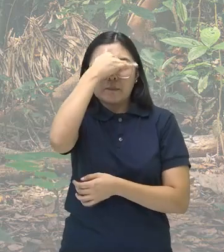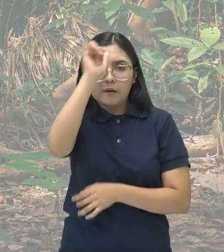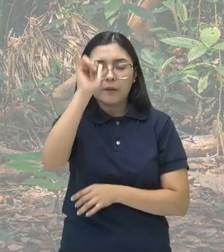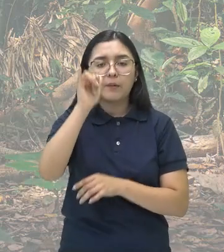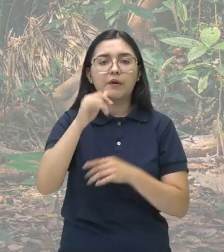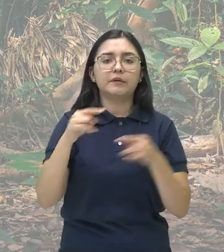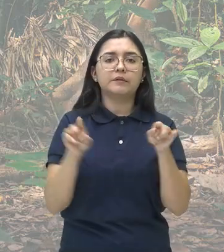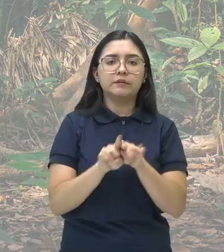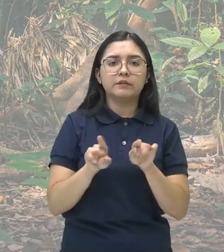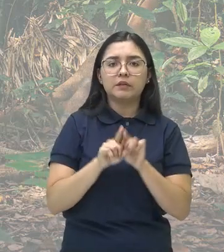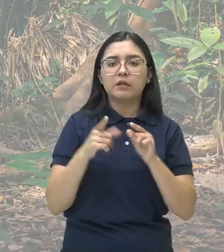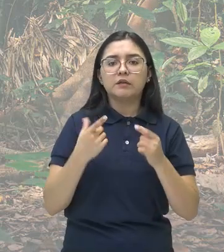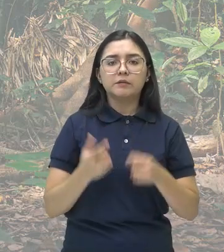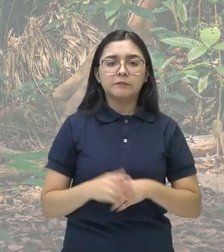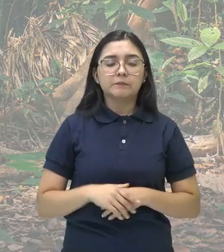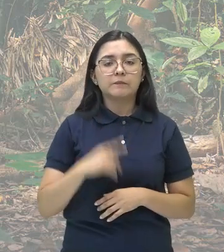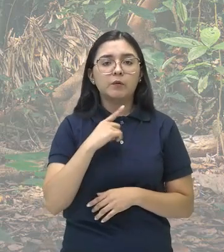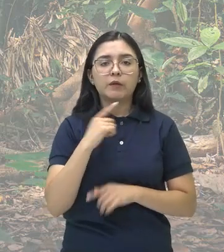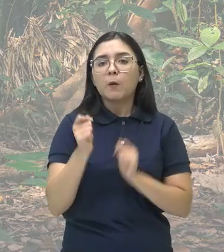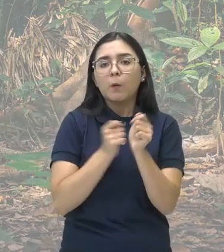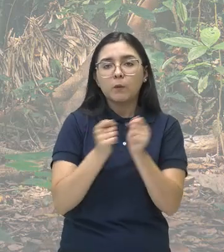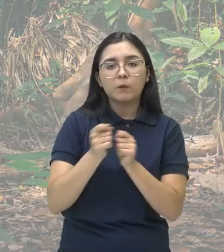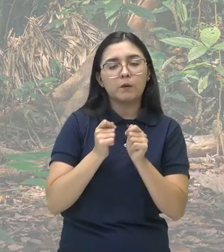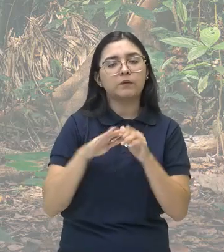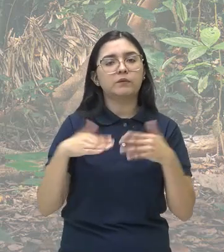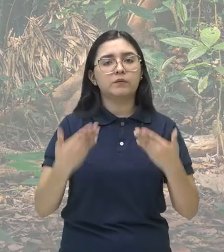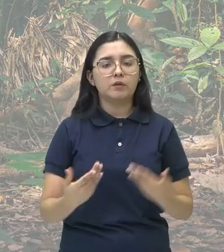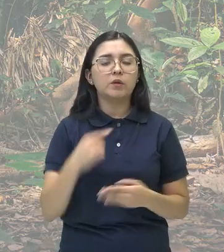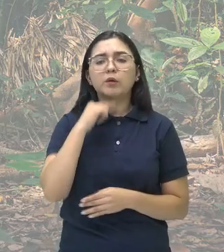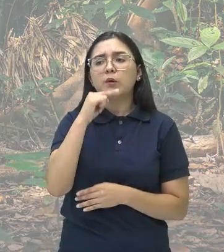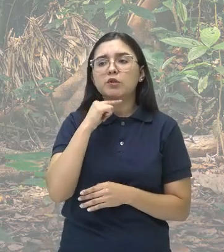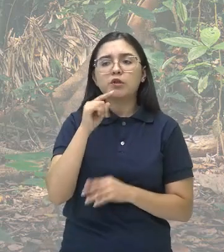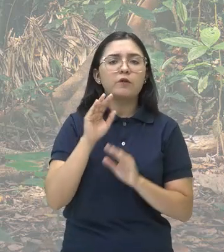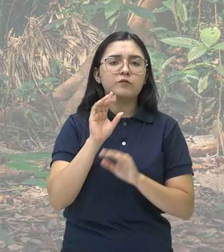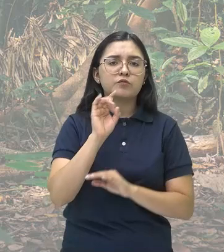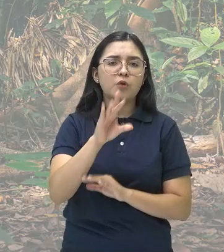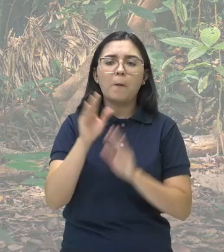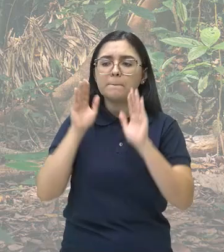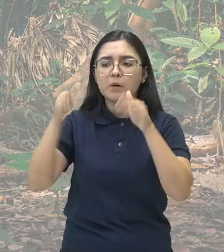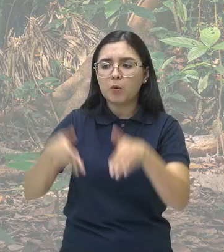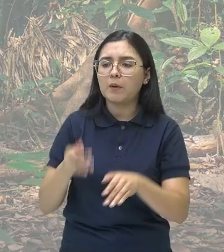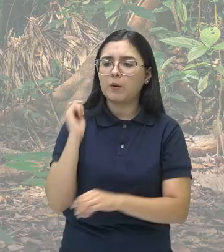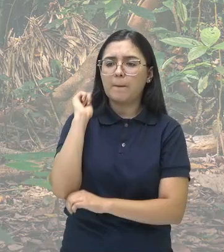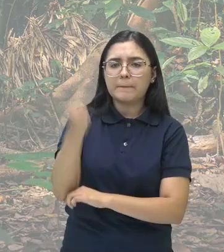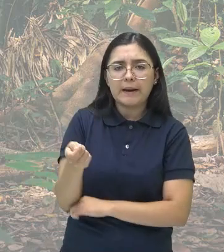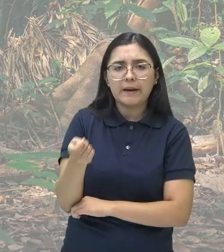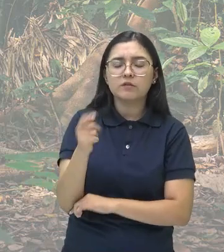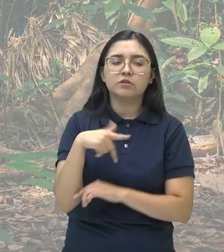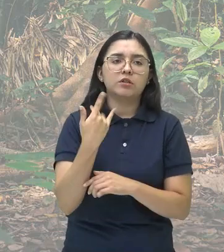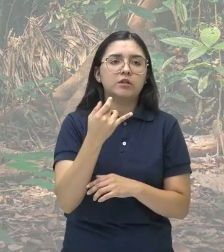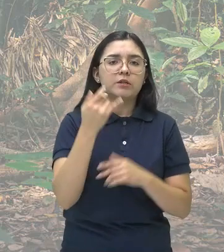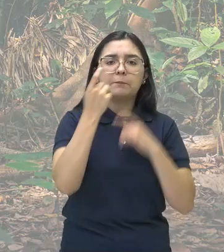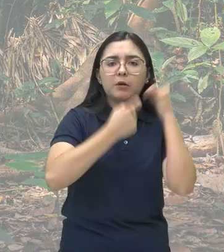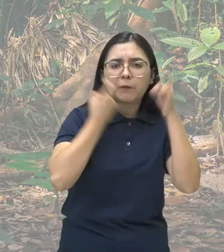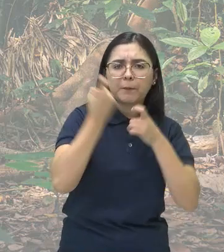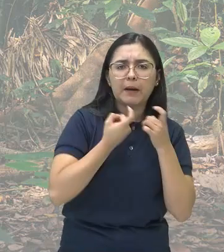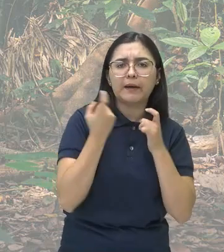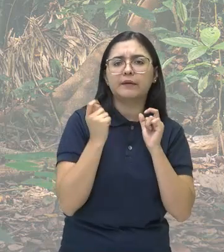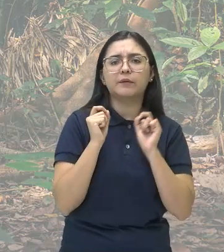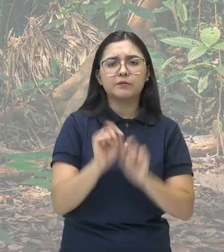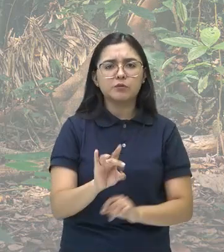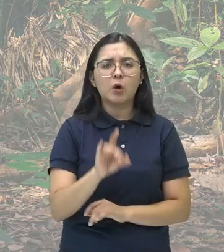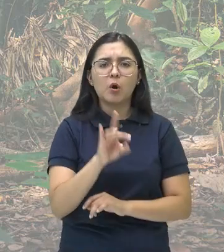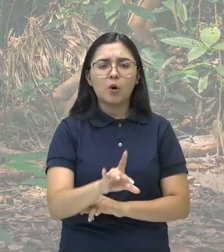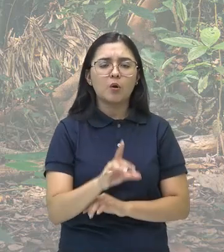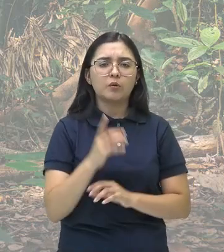maneira indiscriminada. Então, tudo isso aí, não adianta eu me preocupar só com a pesca, não adianta eu me preocupar só com a queima, eu